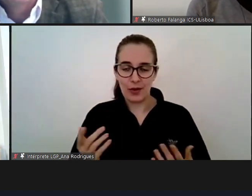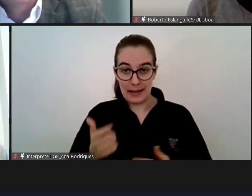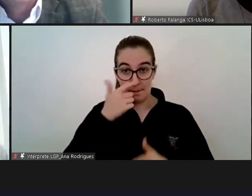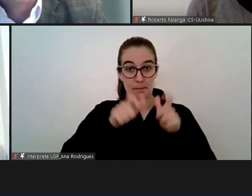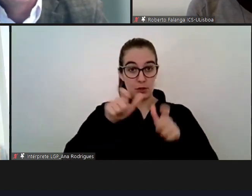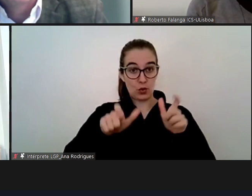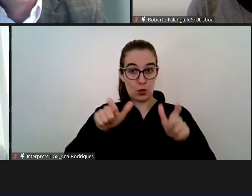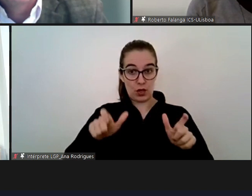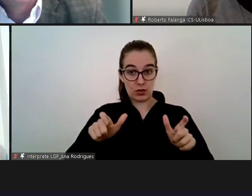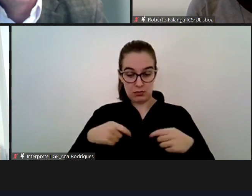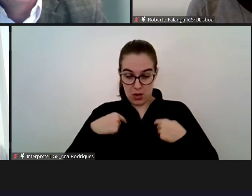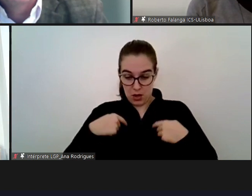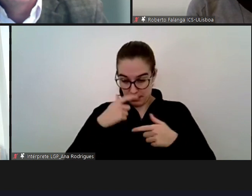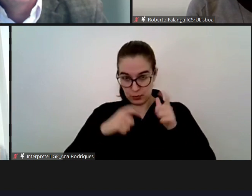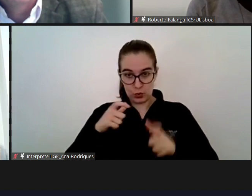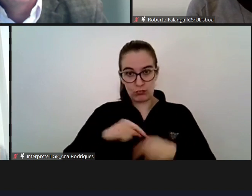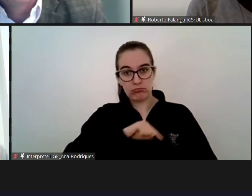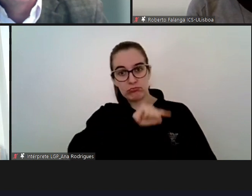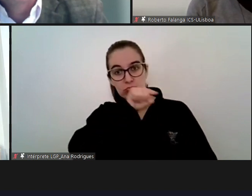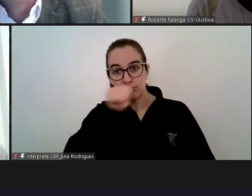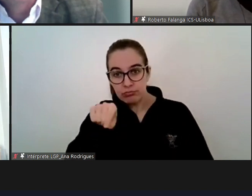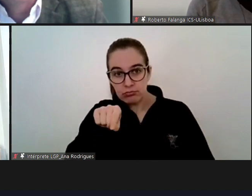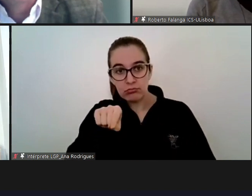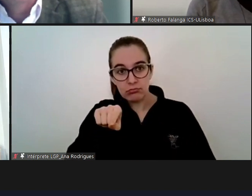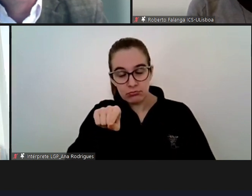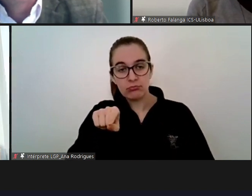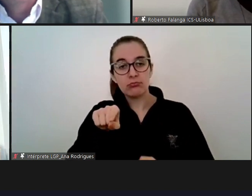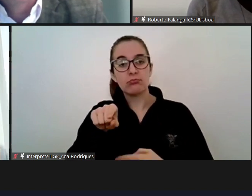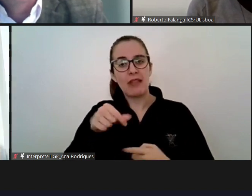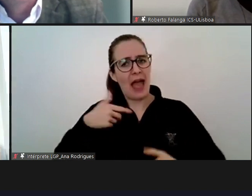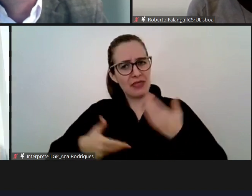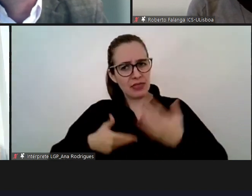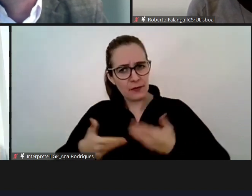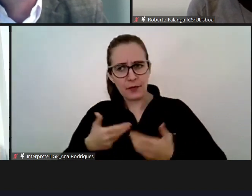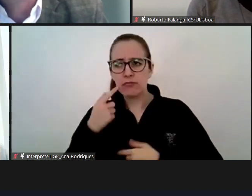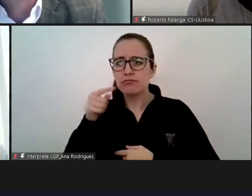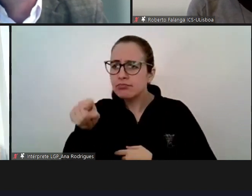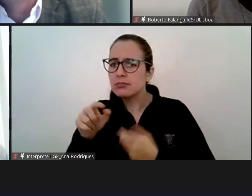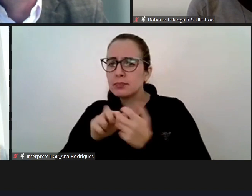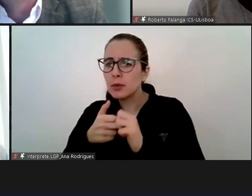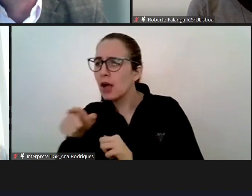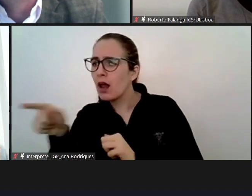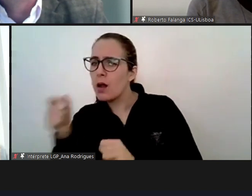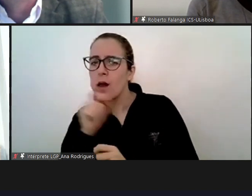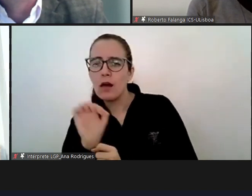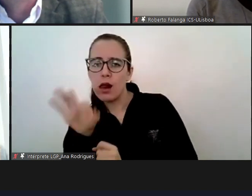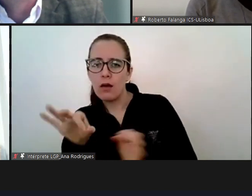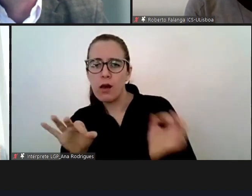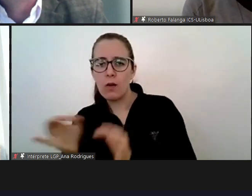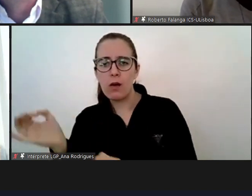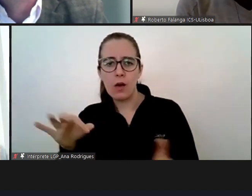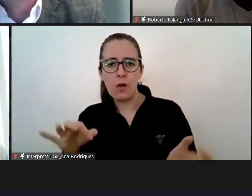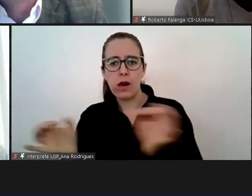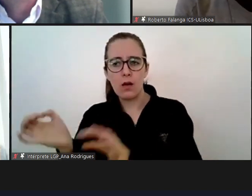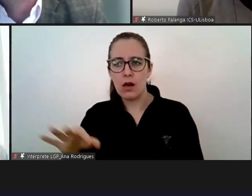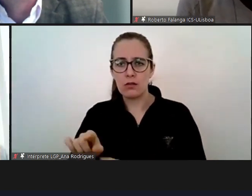a colaborarem de forma ativa na resolução dos problemas da sua comunidade e